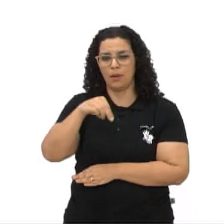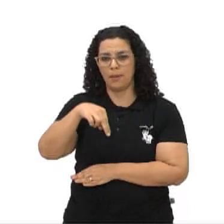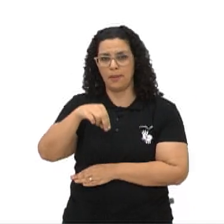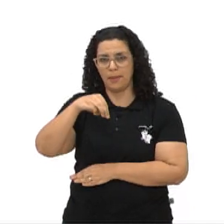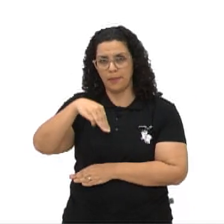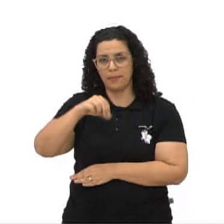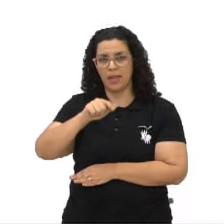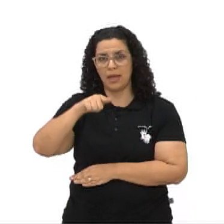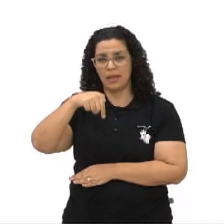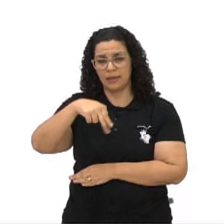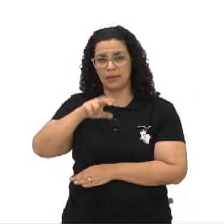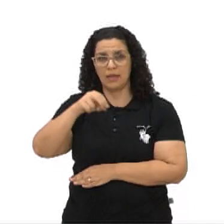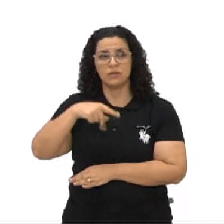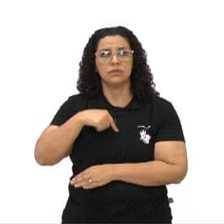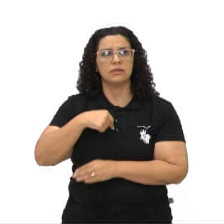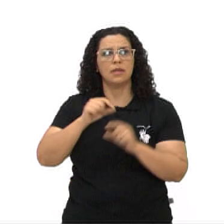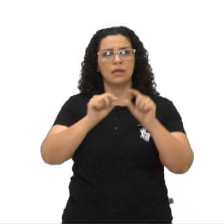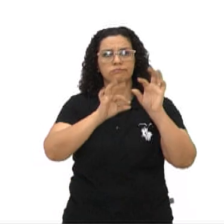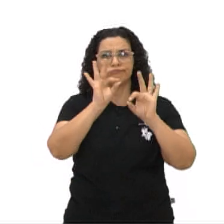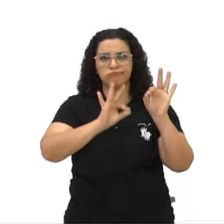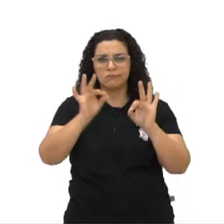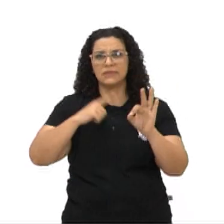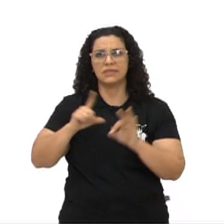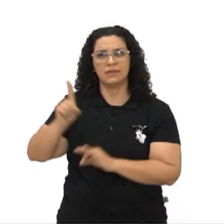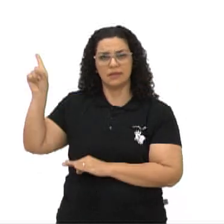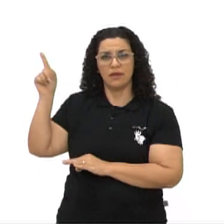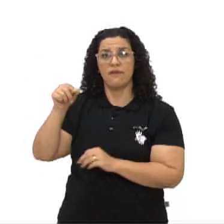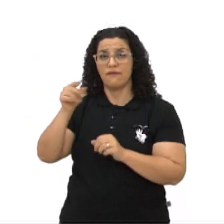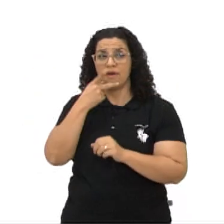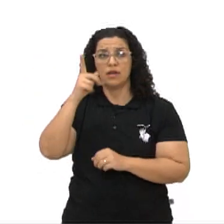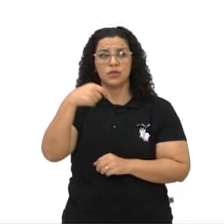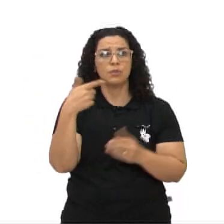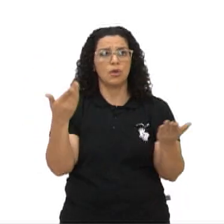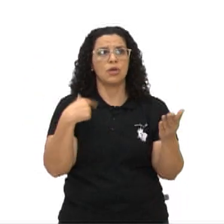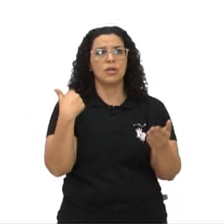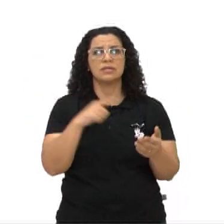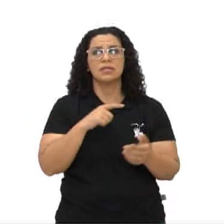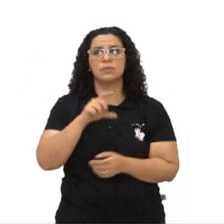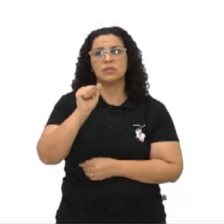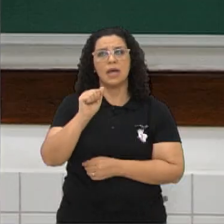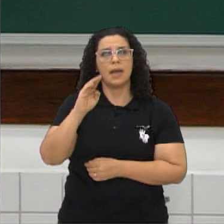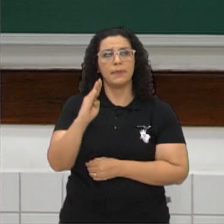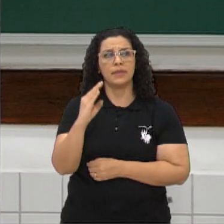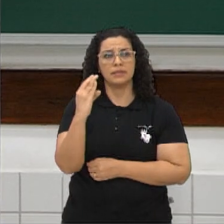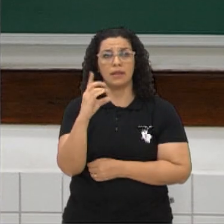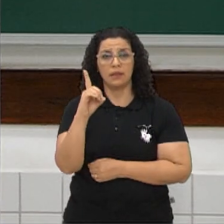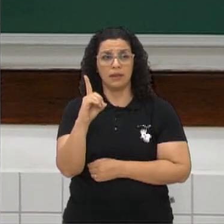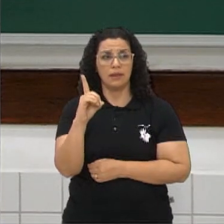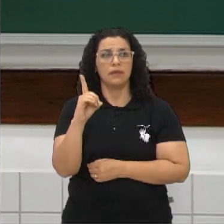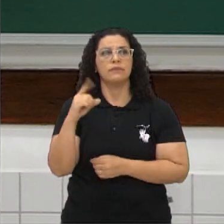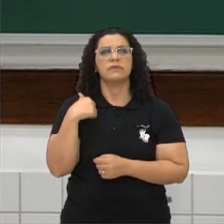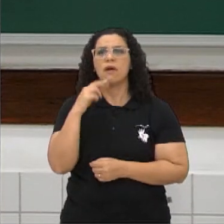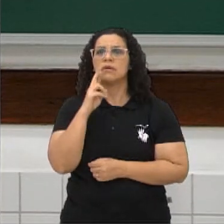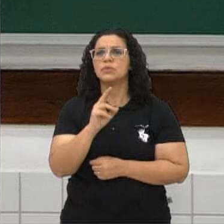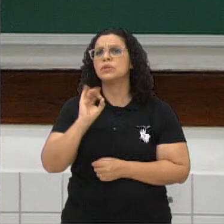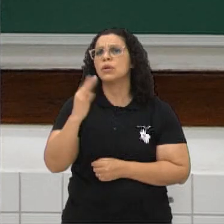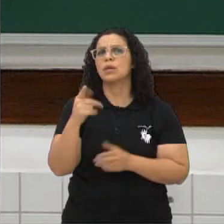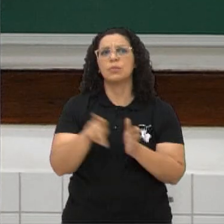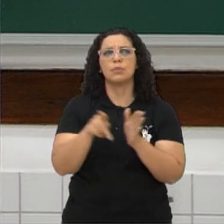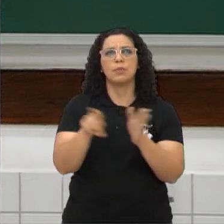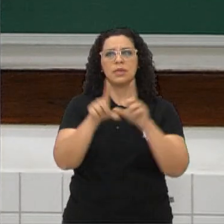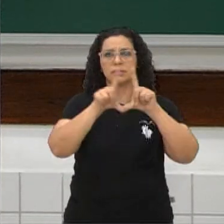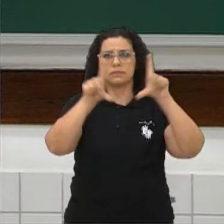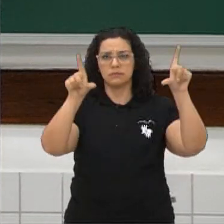equação química a seguir. Pode-se afirmar que durante a eletrólise temos as opções e quero saber o que acontece na eletrólise